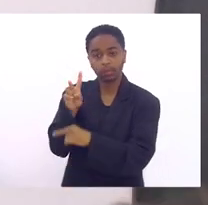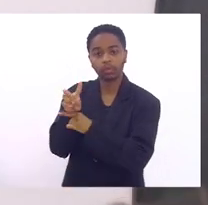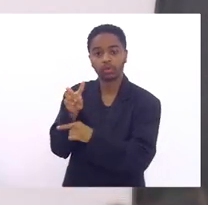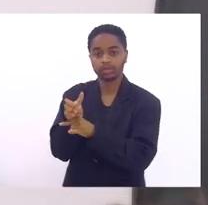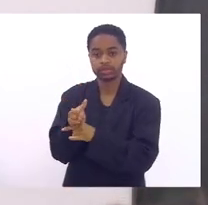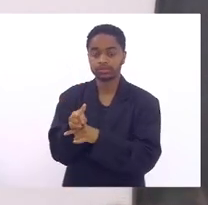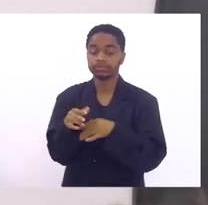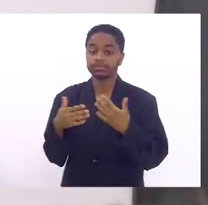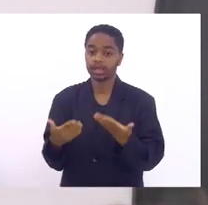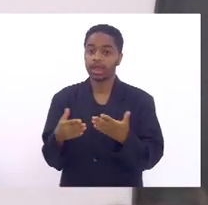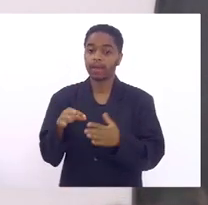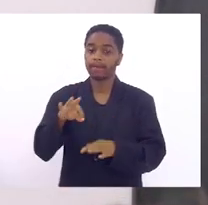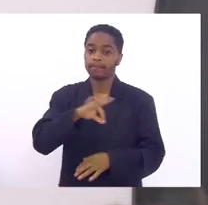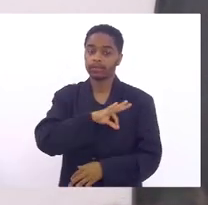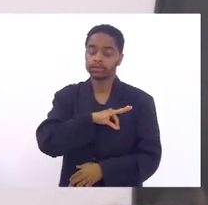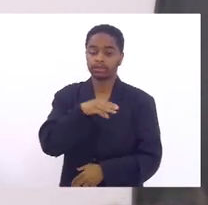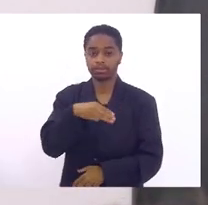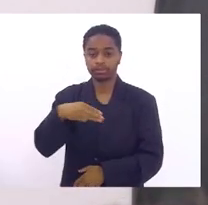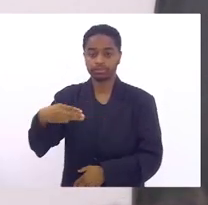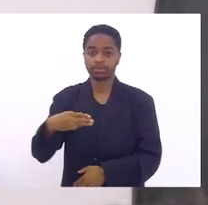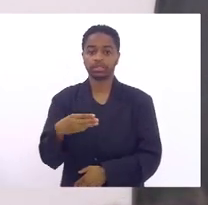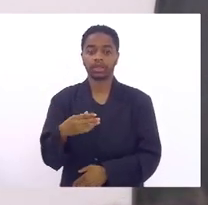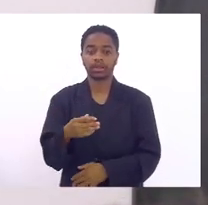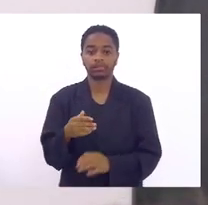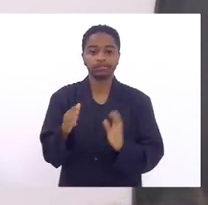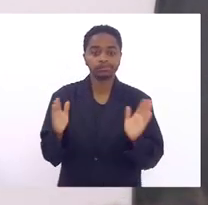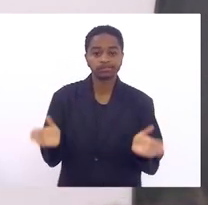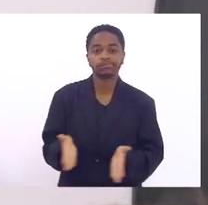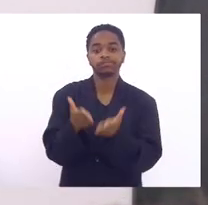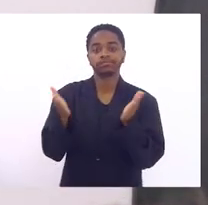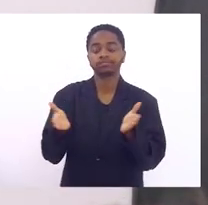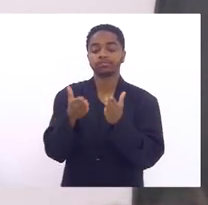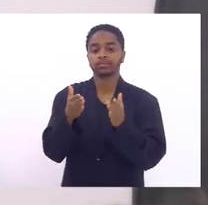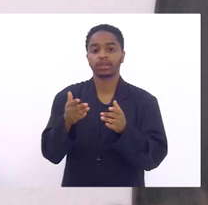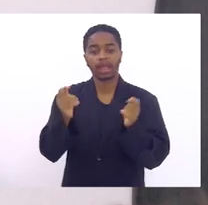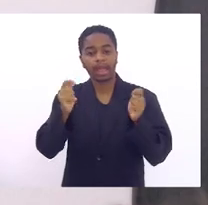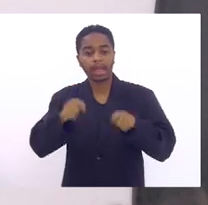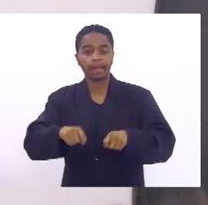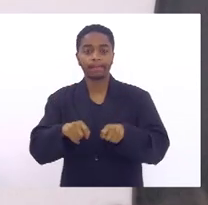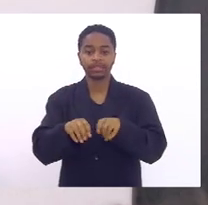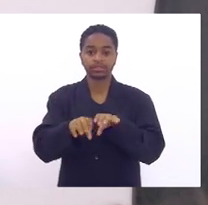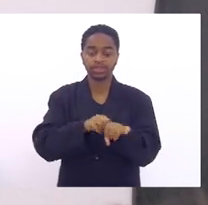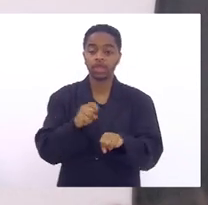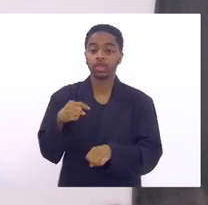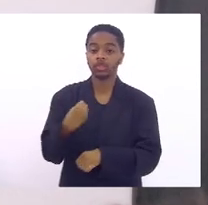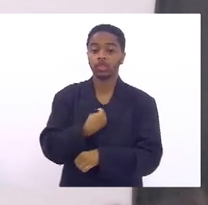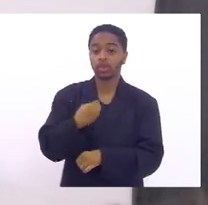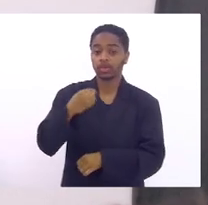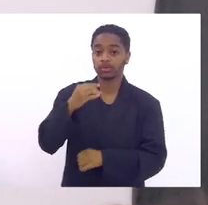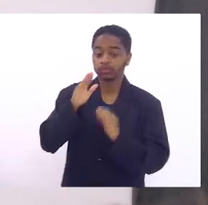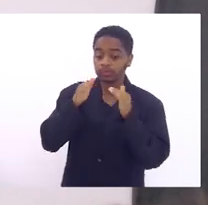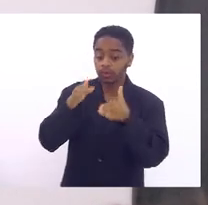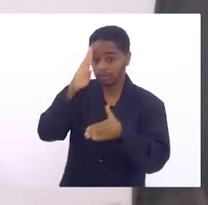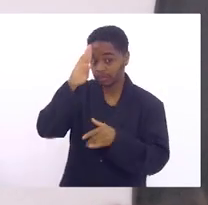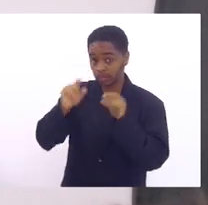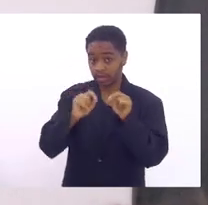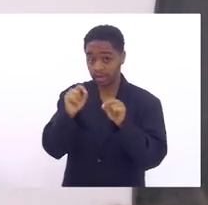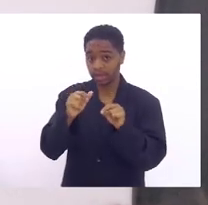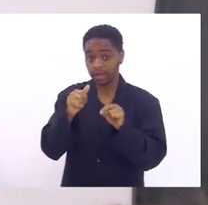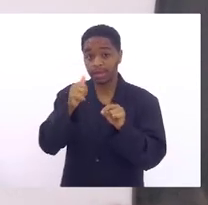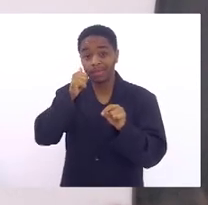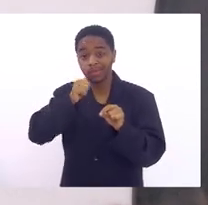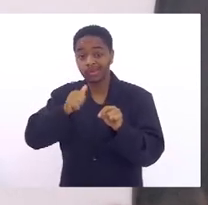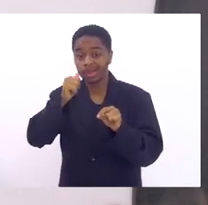militar capacita esses policiais a gente prioriza que sejam policiais militares femininas e um masculino que eles